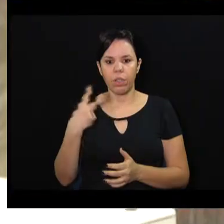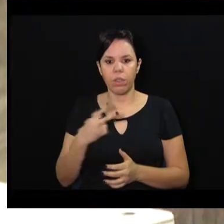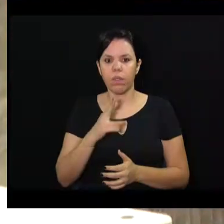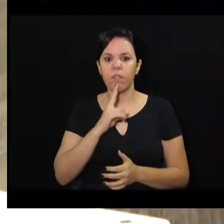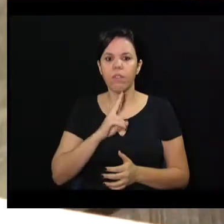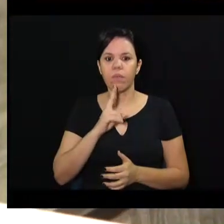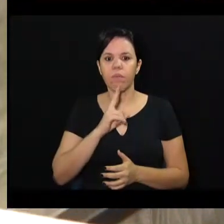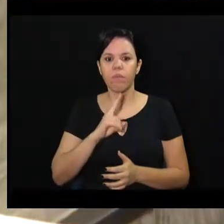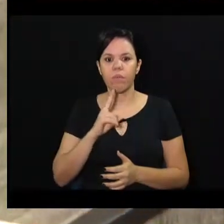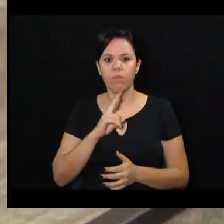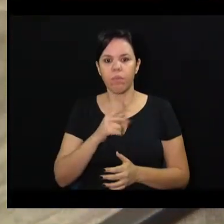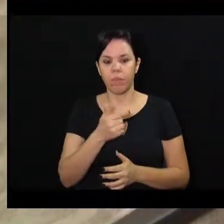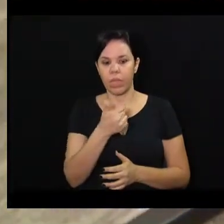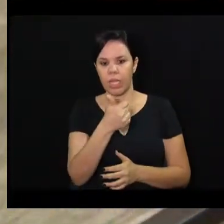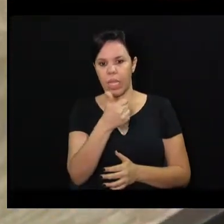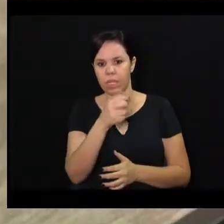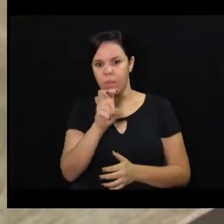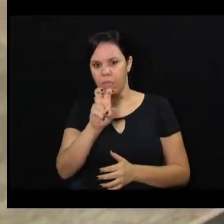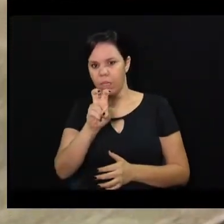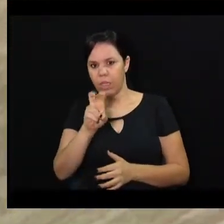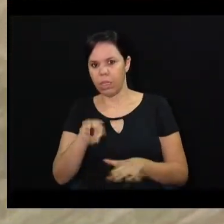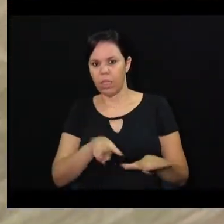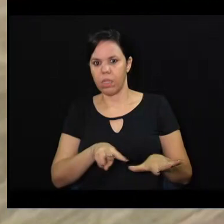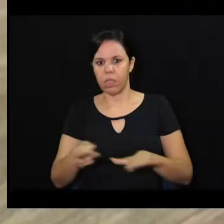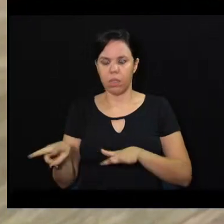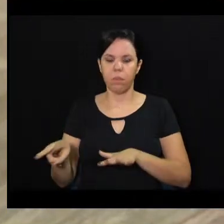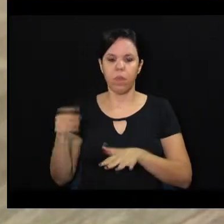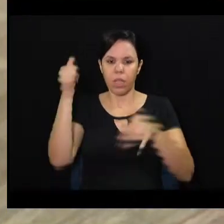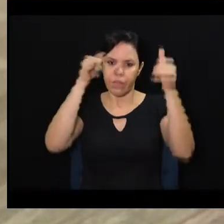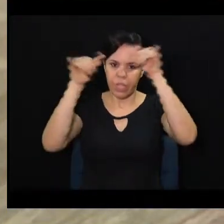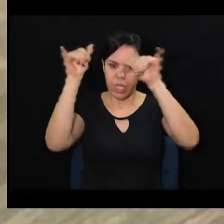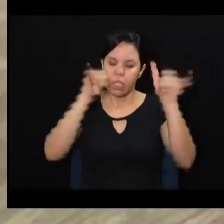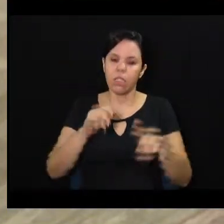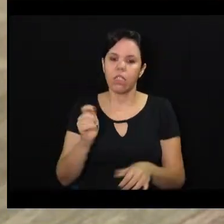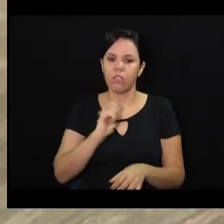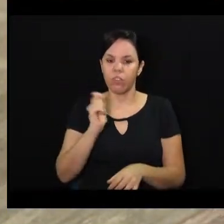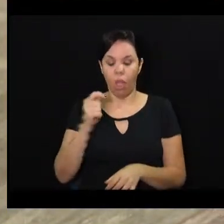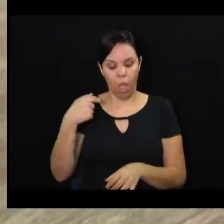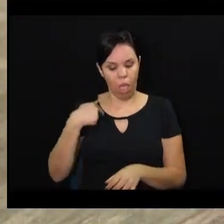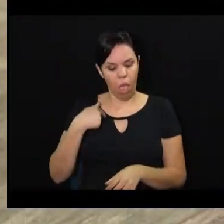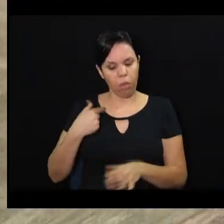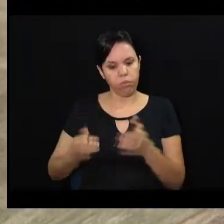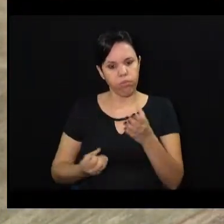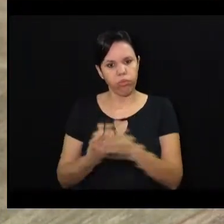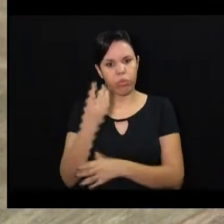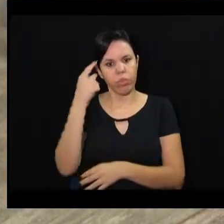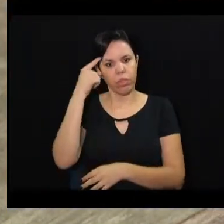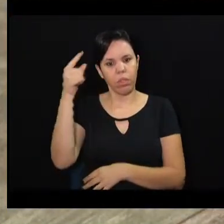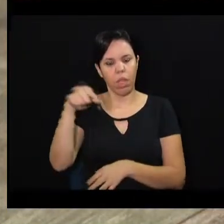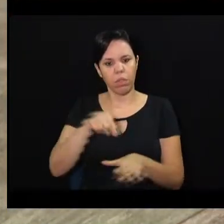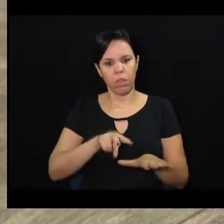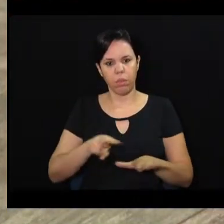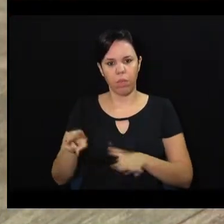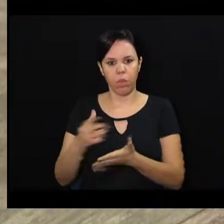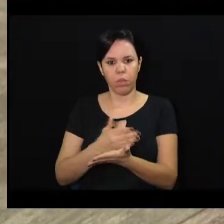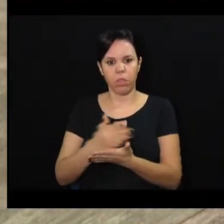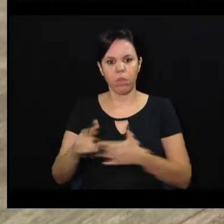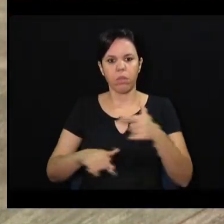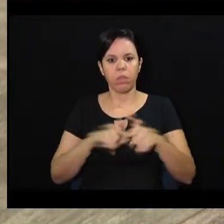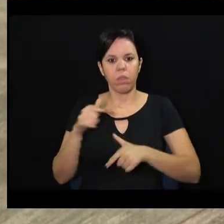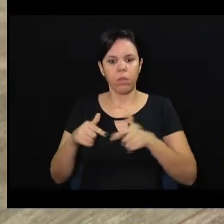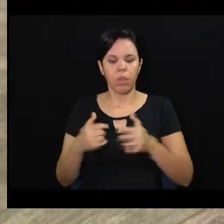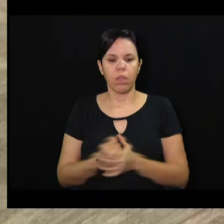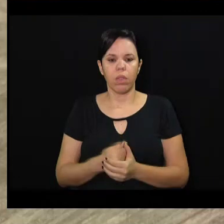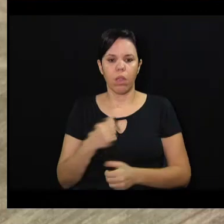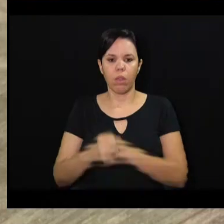Osseri. É a 15ª Semana de Prevenção às Drogas, eu sou idealizador dessa semana. Iniciei o trabalho